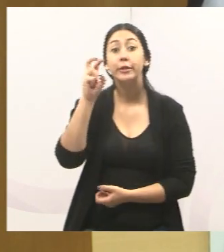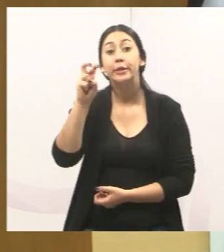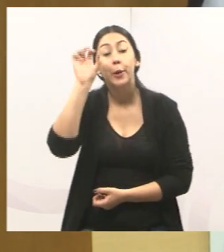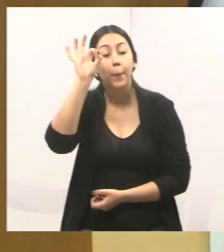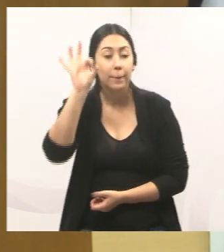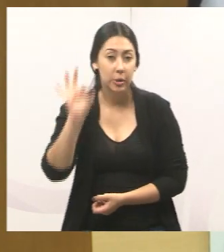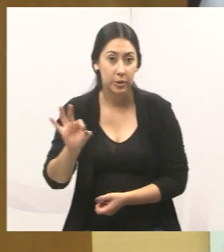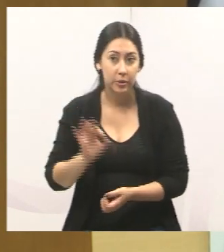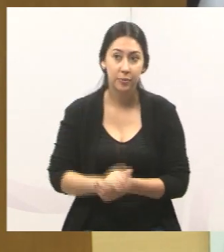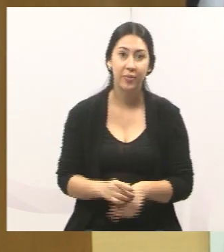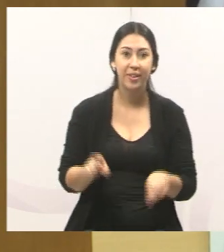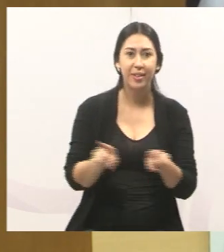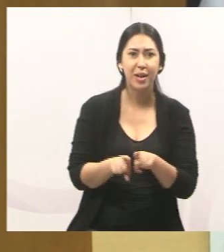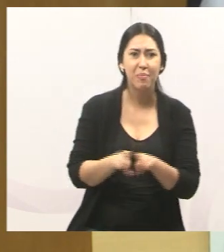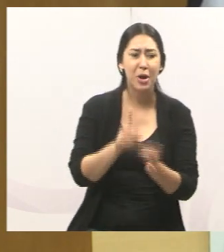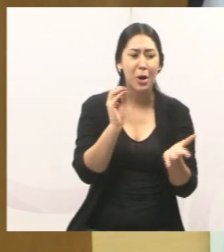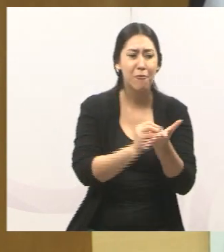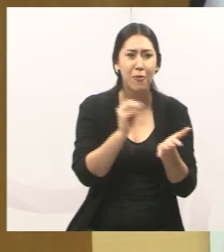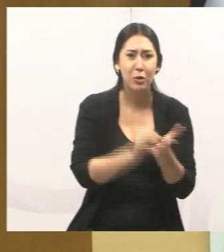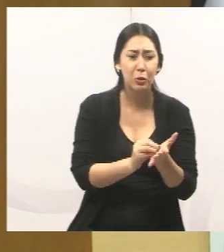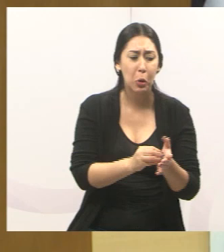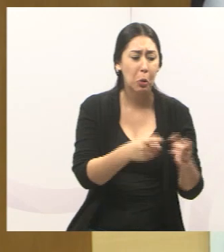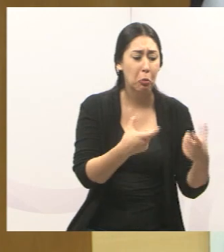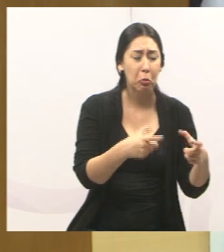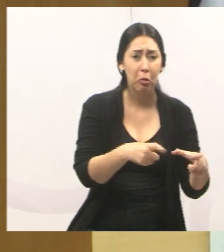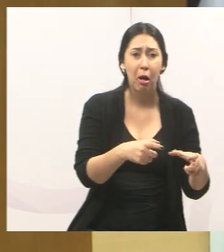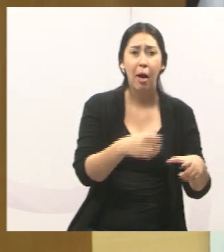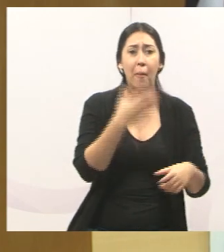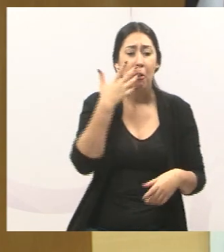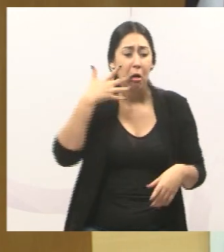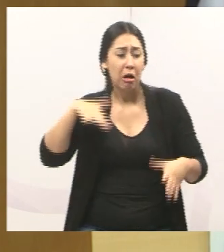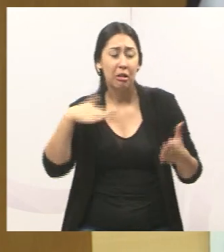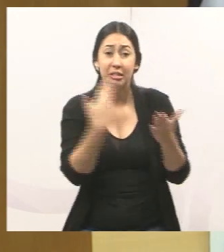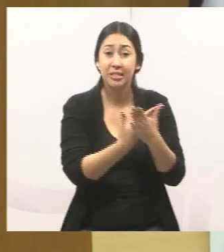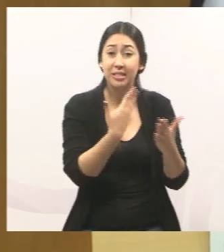de vagas na educação infantil, a ausência de cerca de